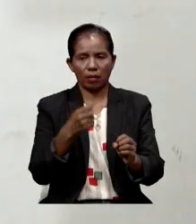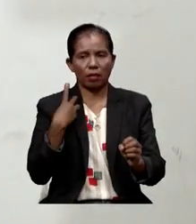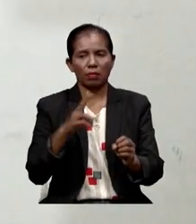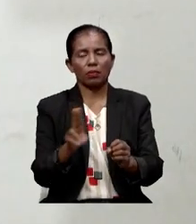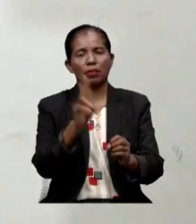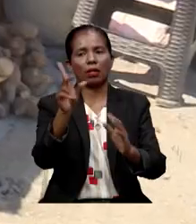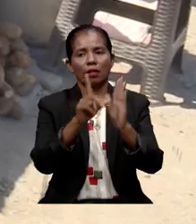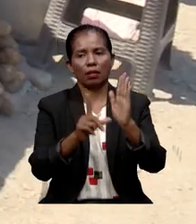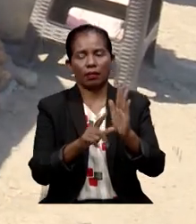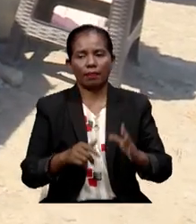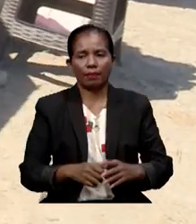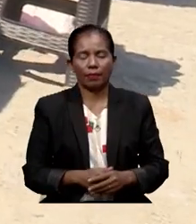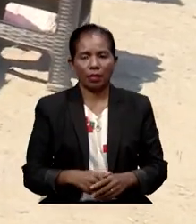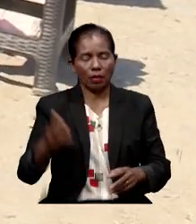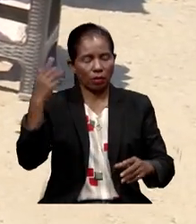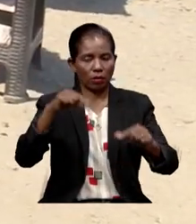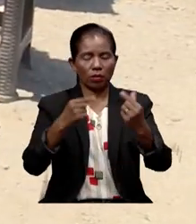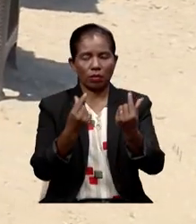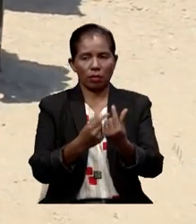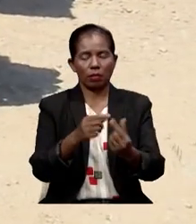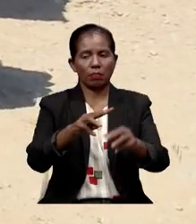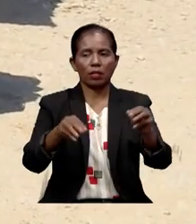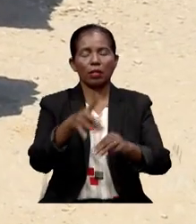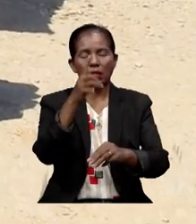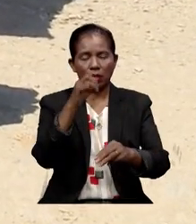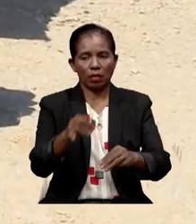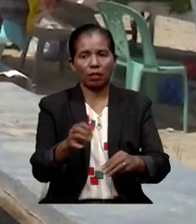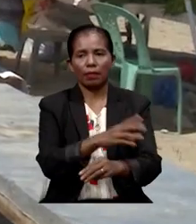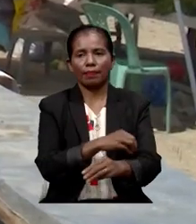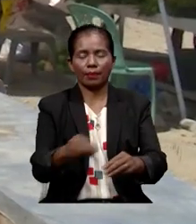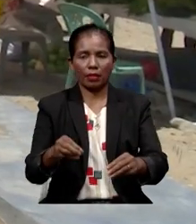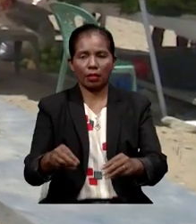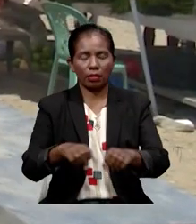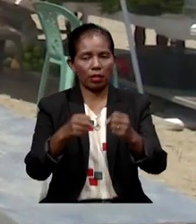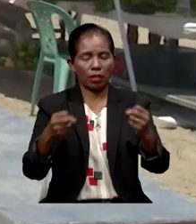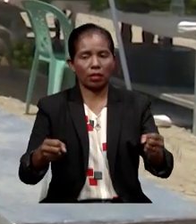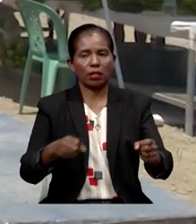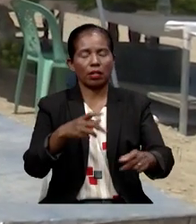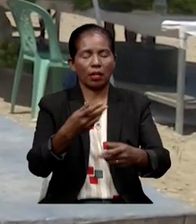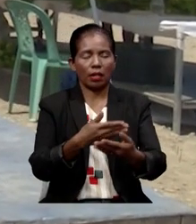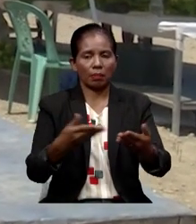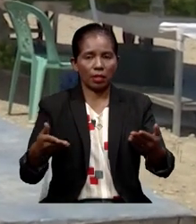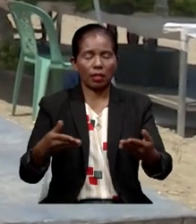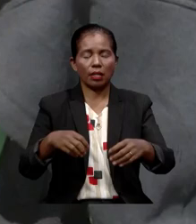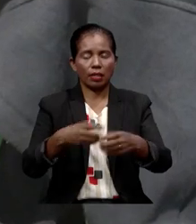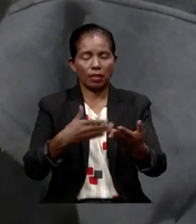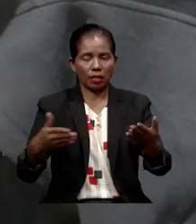le. Antes, na equipa Guaras está no município de Ili, halo atuação, onde estraga vendedor necessário na área